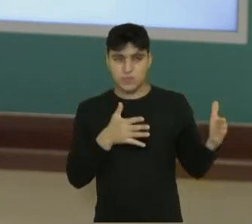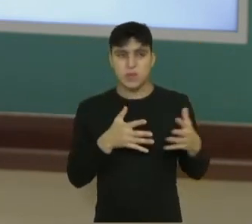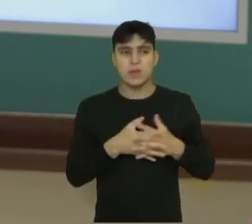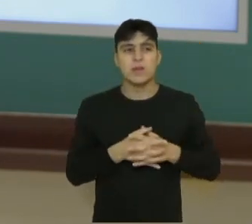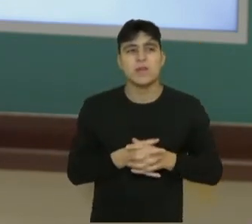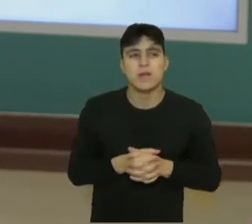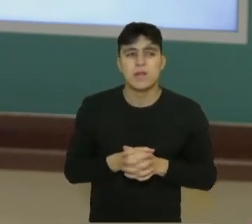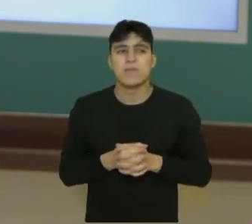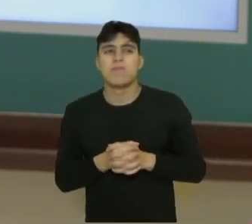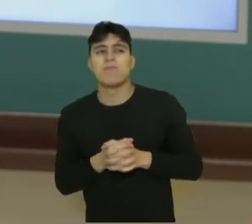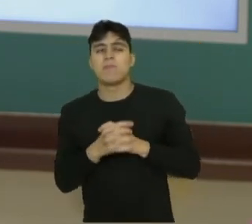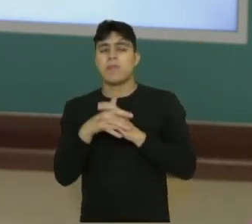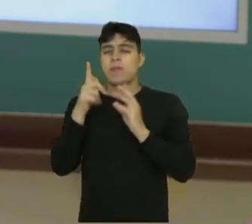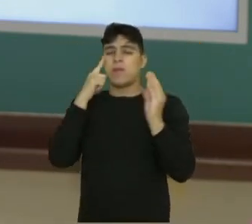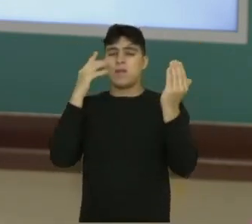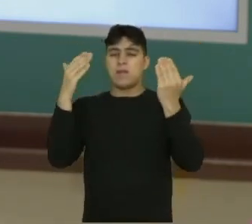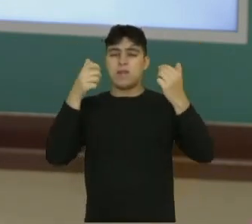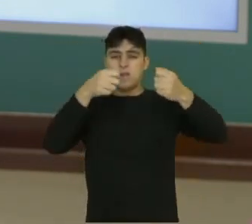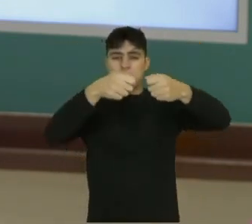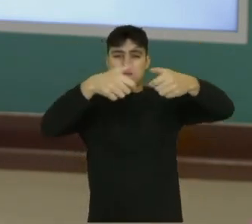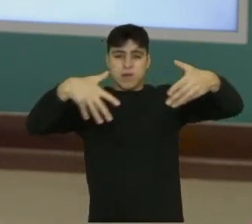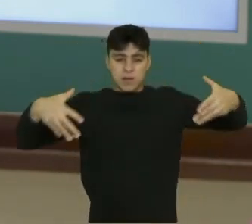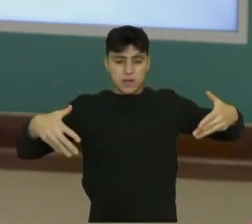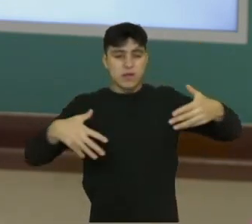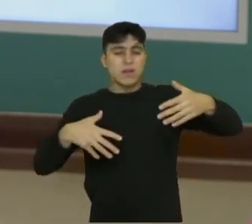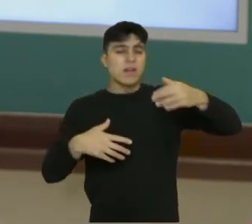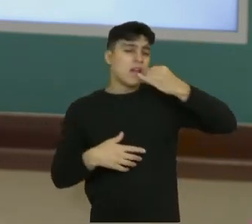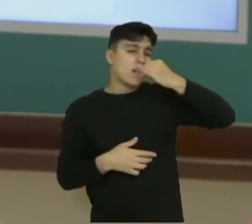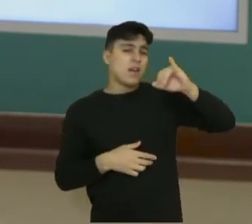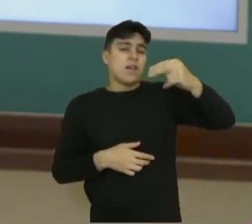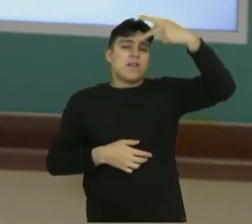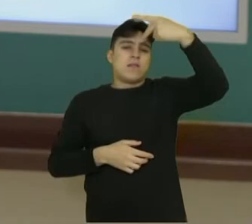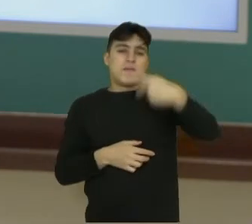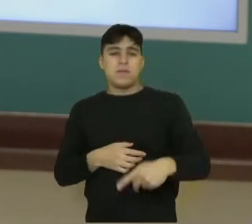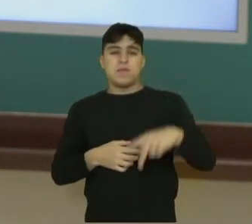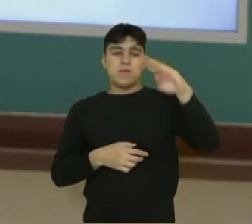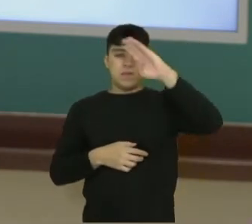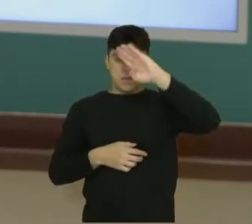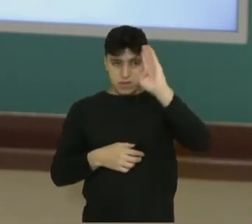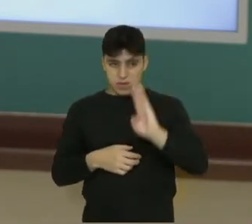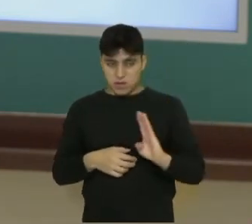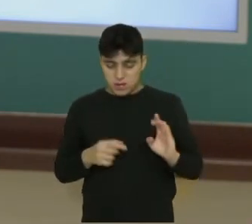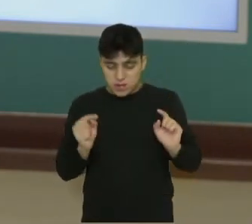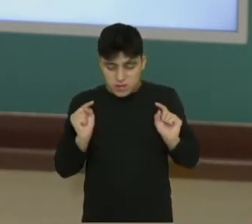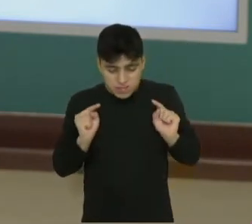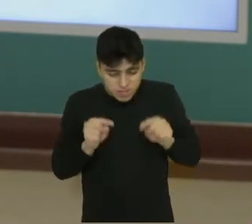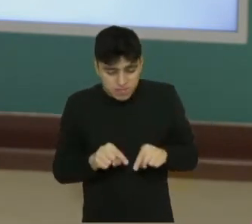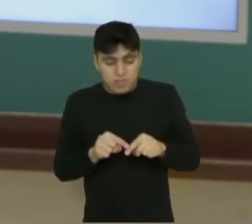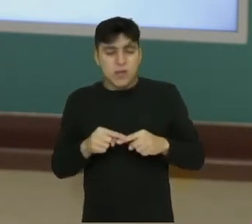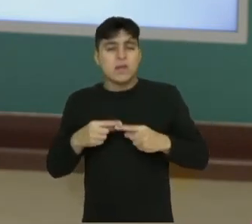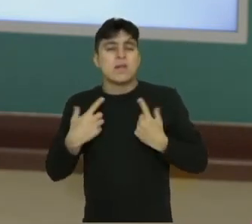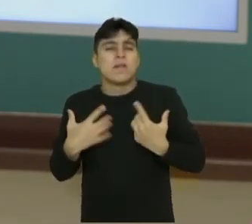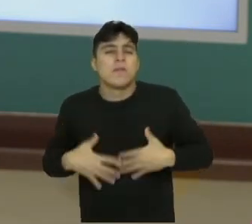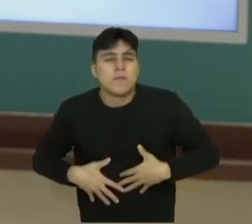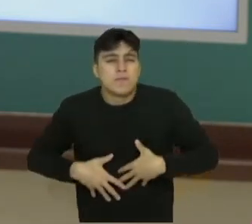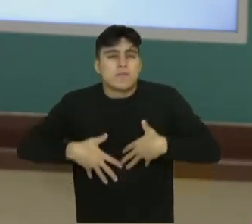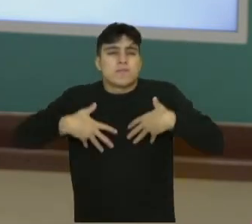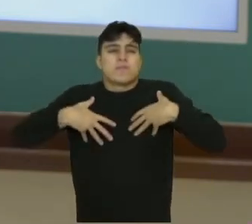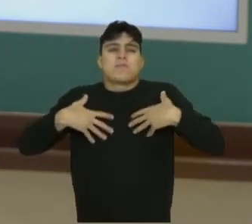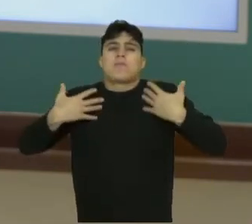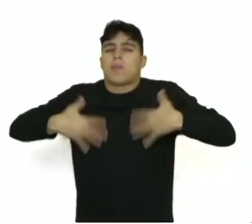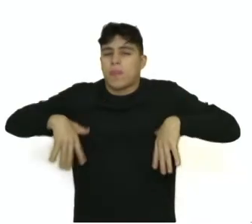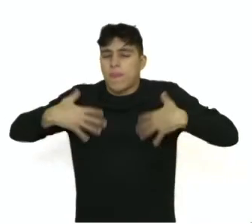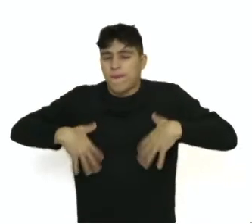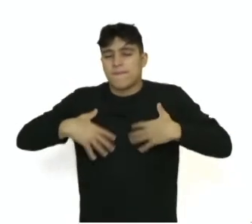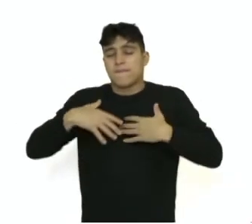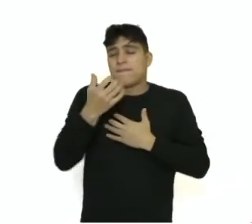agora analisando a questão da matriz elétrica brasileira, veja que bonito, né? Nós somos um exemplo, temos que ter orgulho disso. Veja que aproximadamente